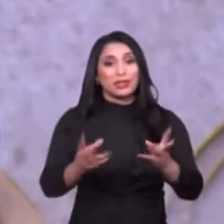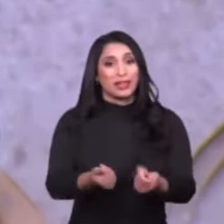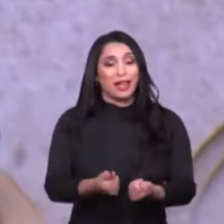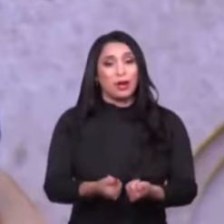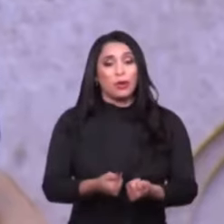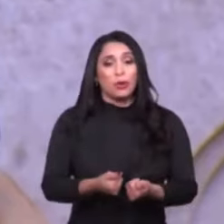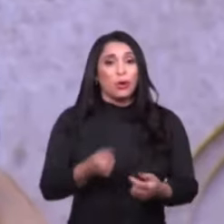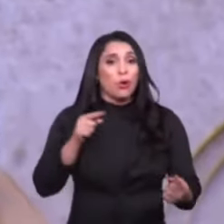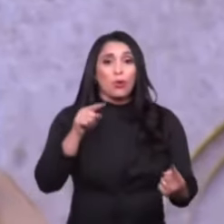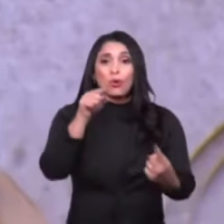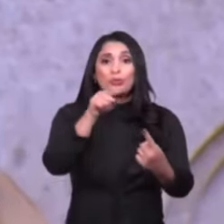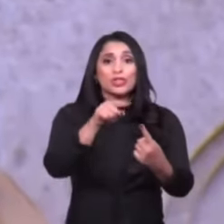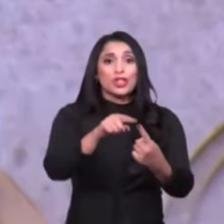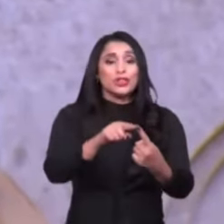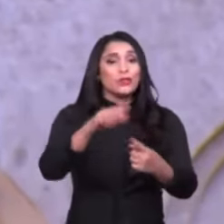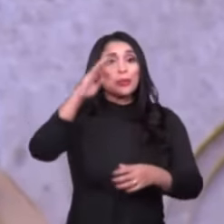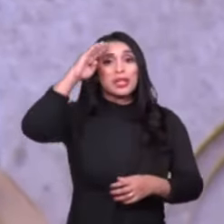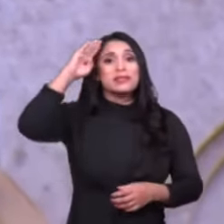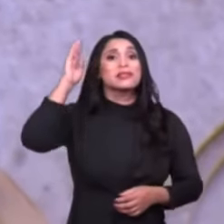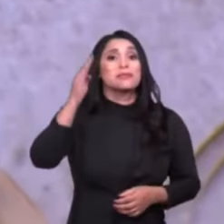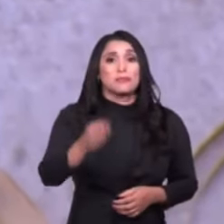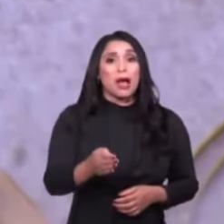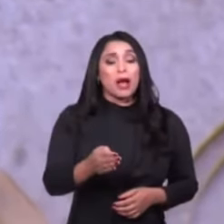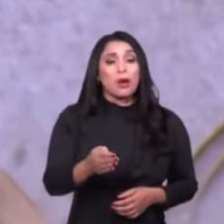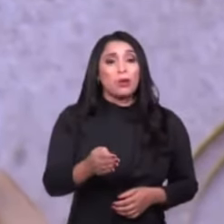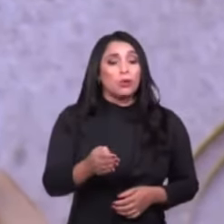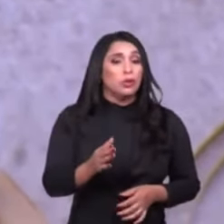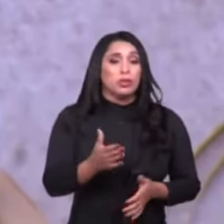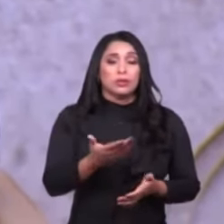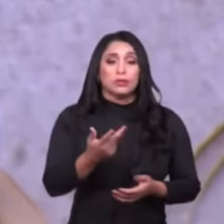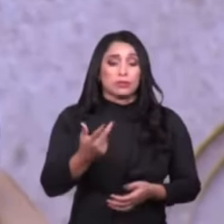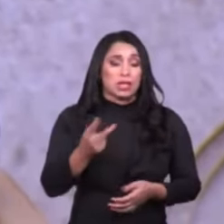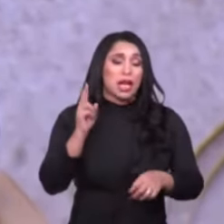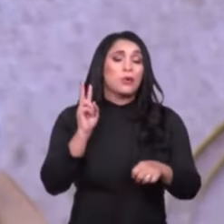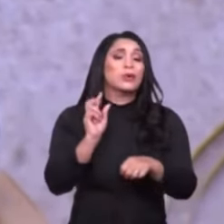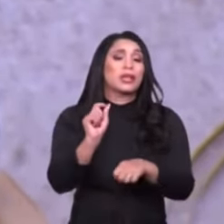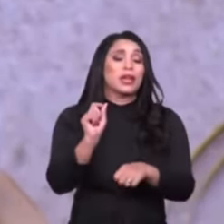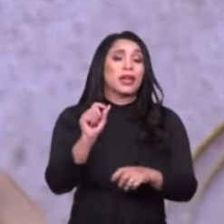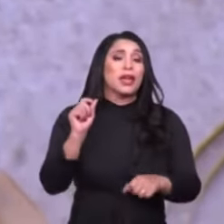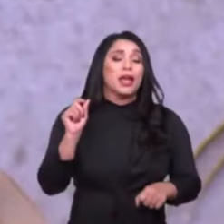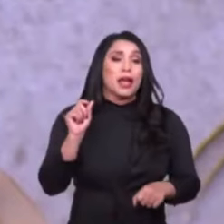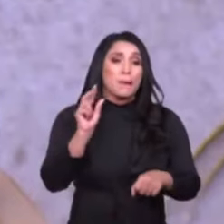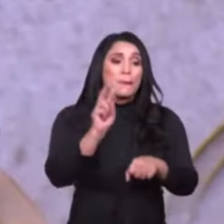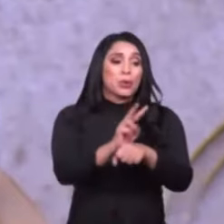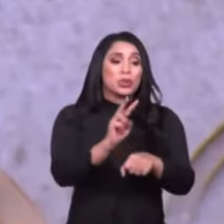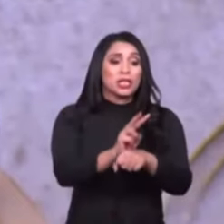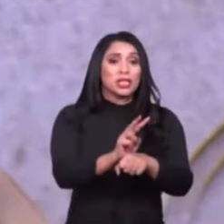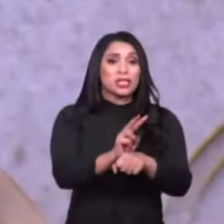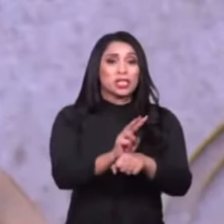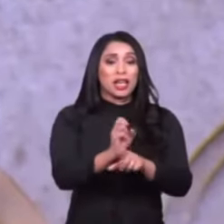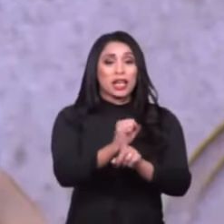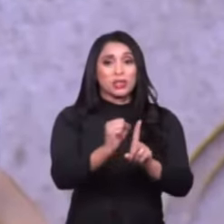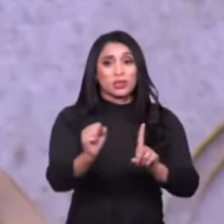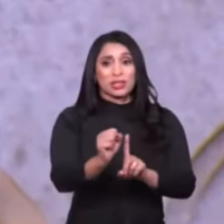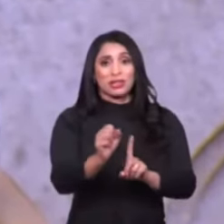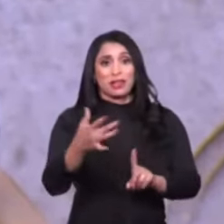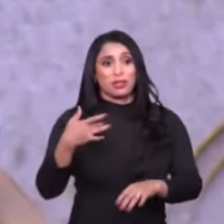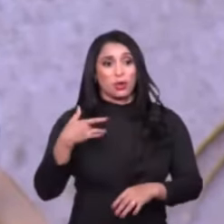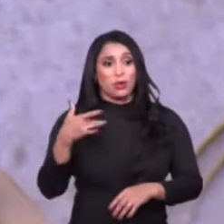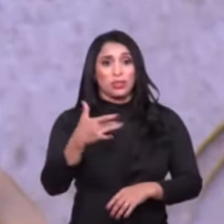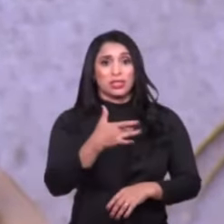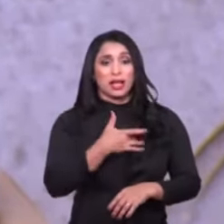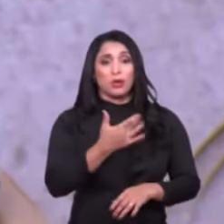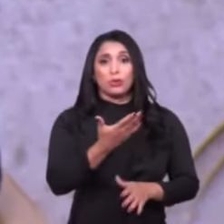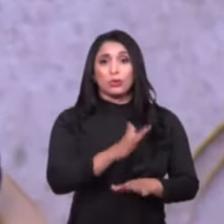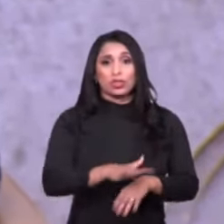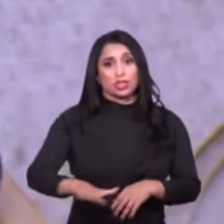o objetivo maior, que é a proteção da saúde pública. Na verdade,